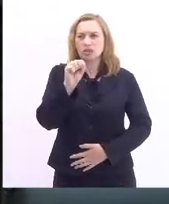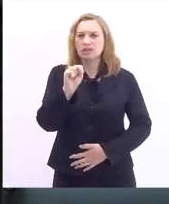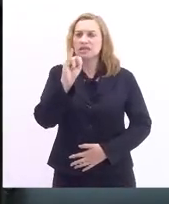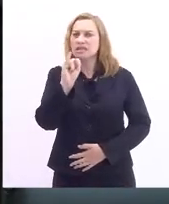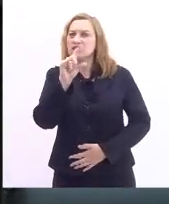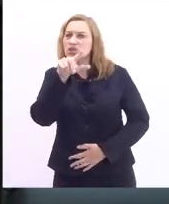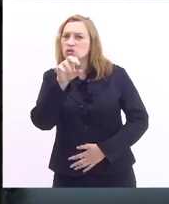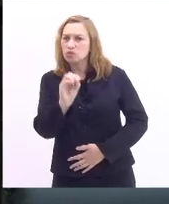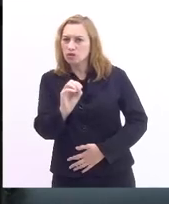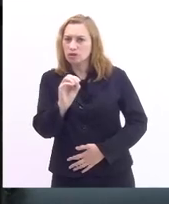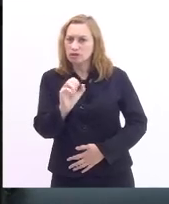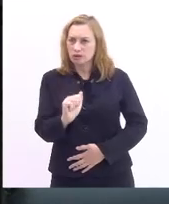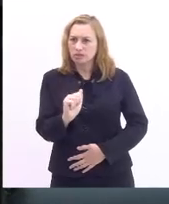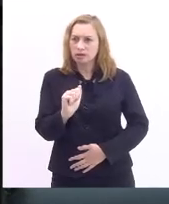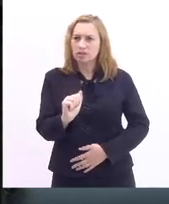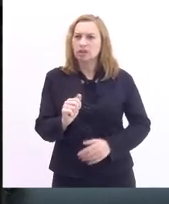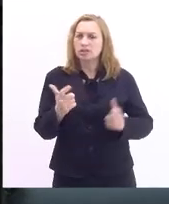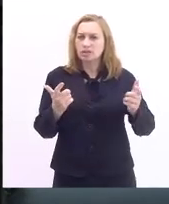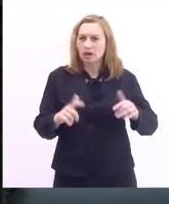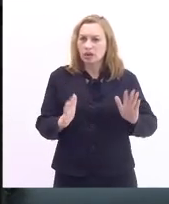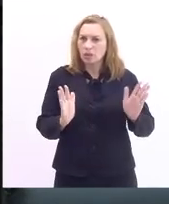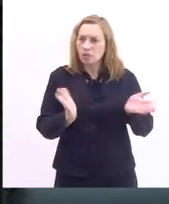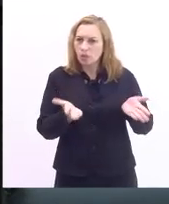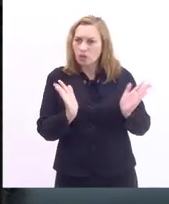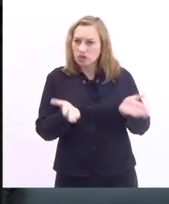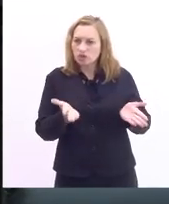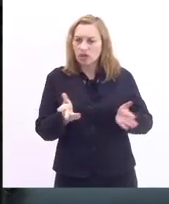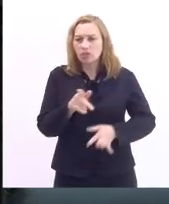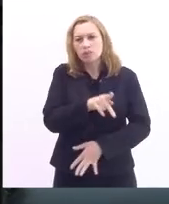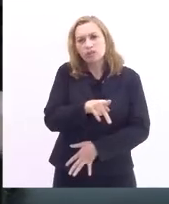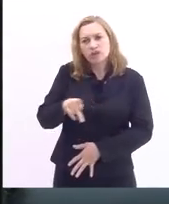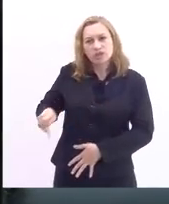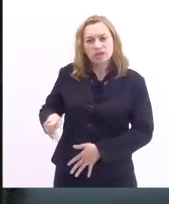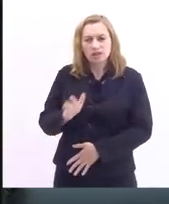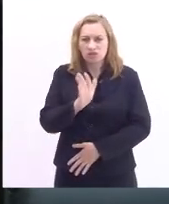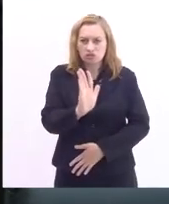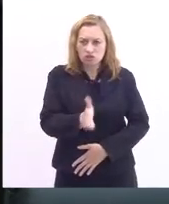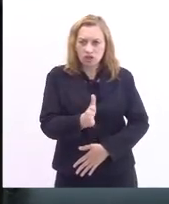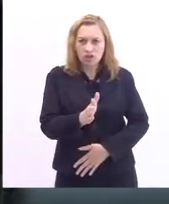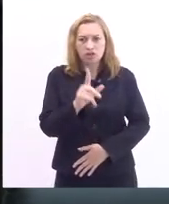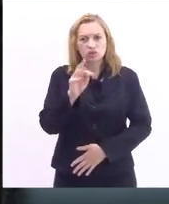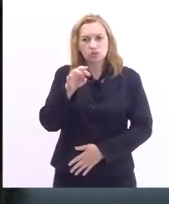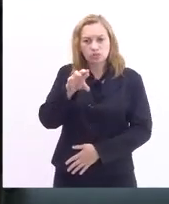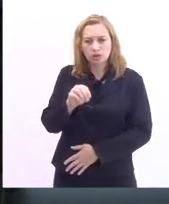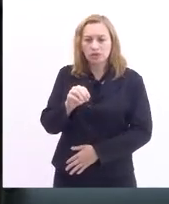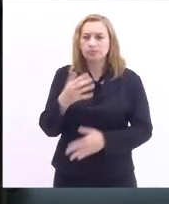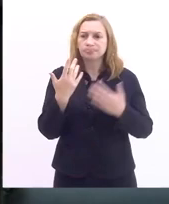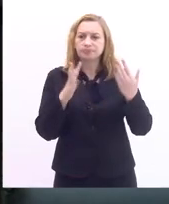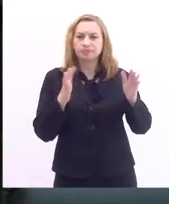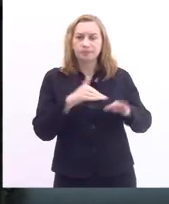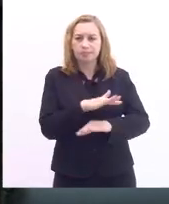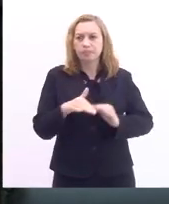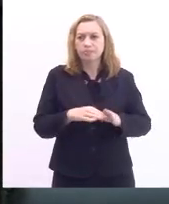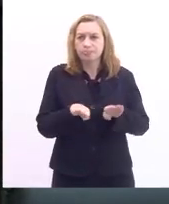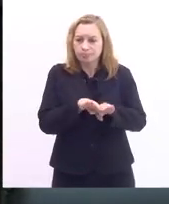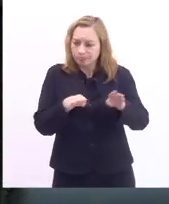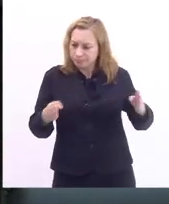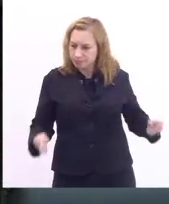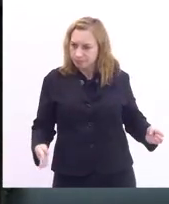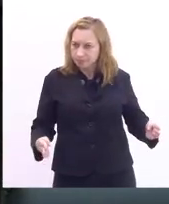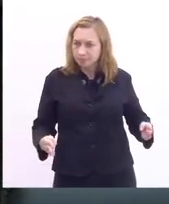neste ato agora já comeu o presidente empossado na Gilberto saudar e toda a mesa constituída